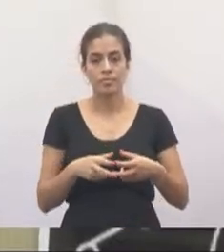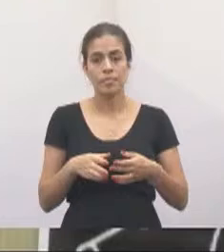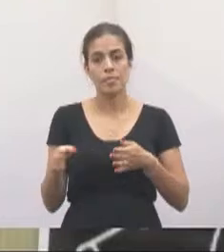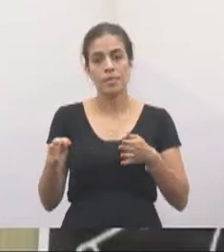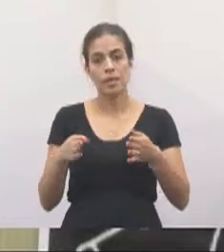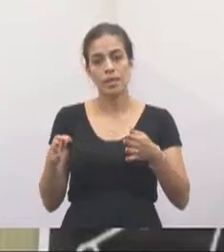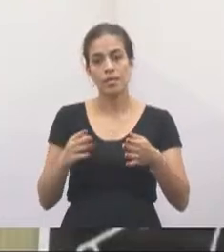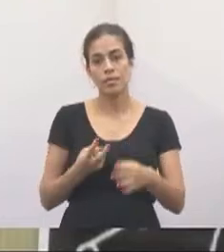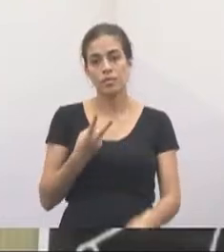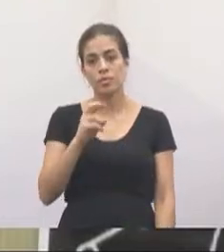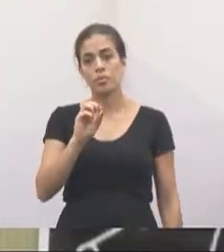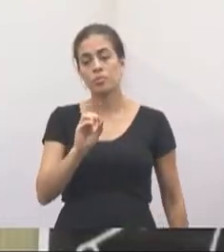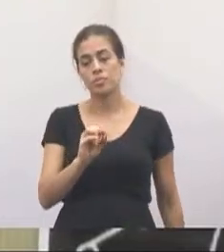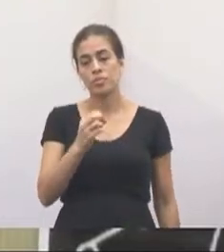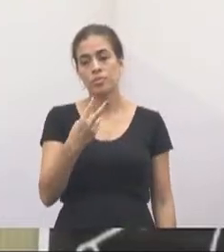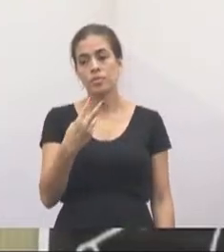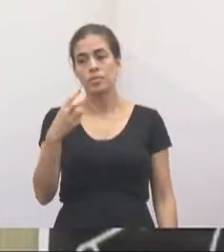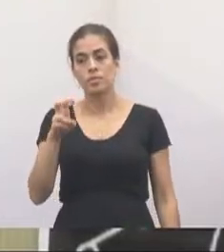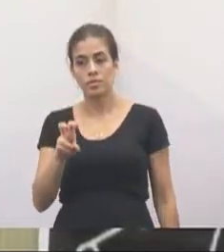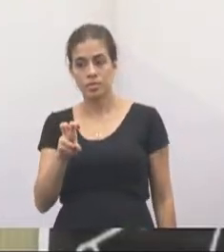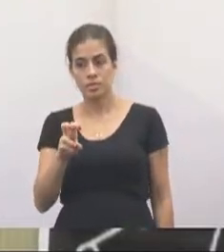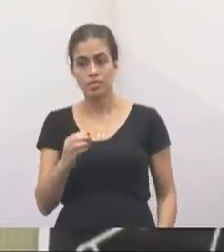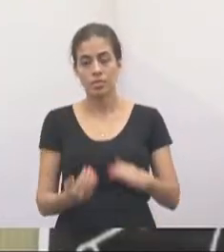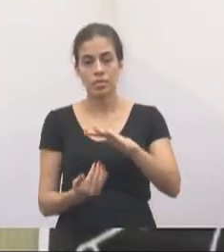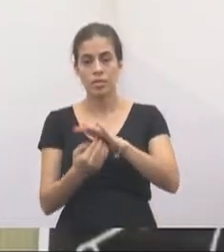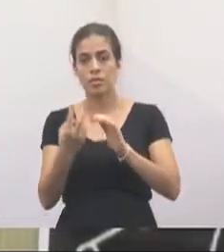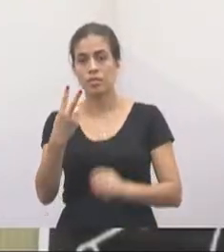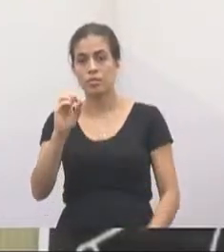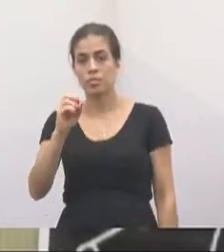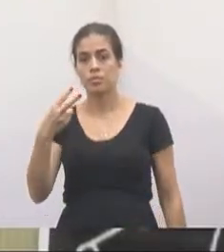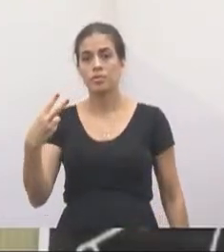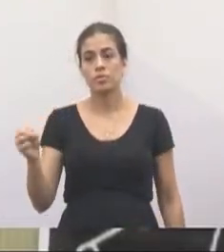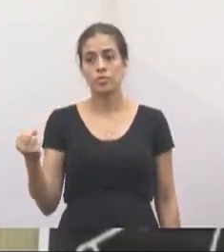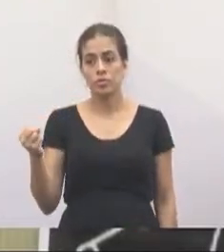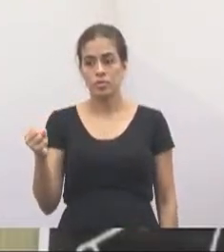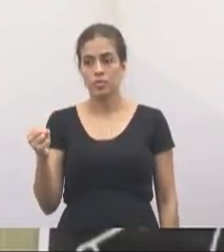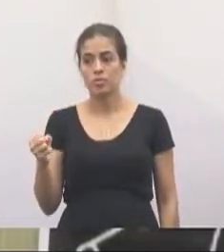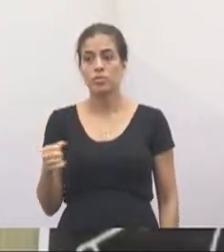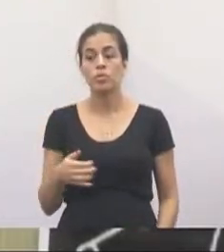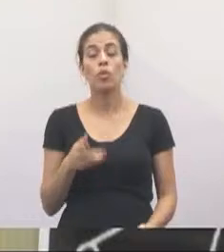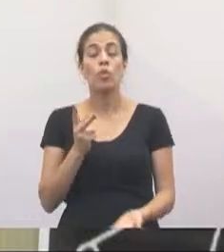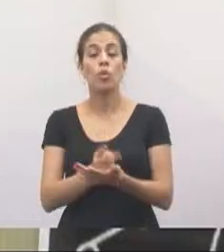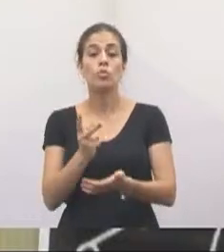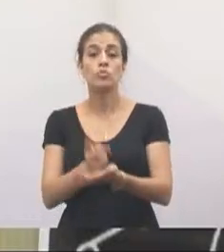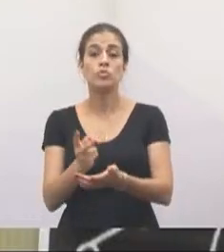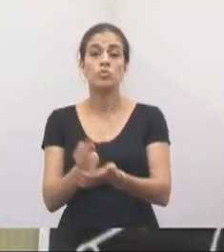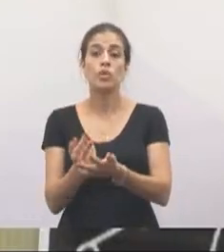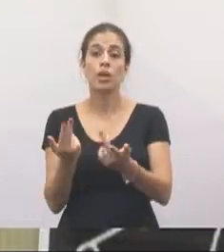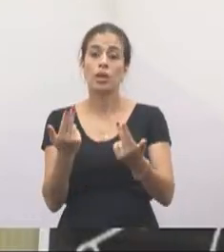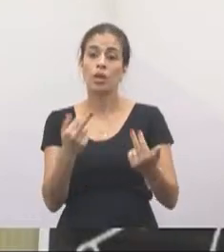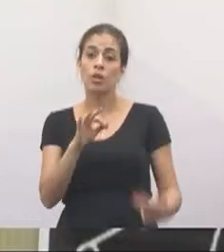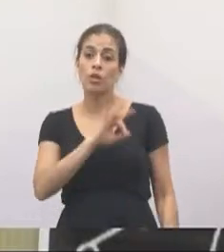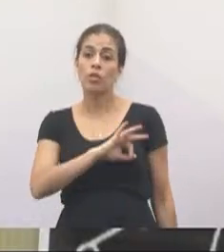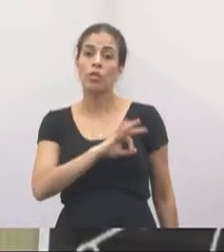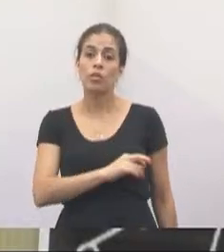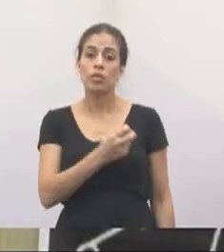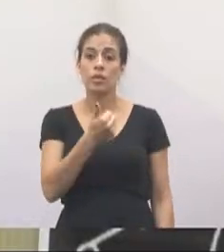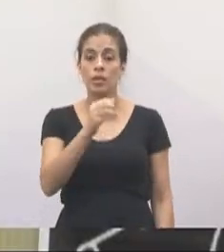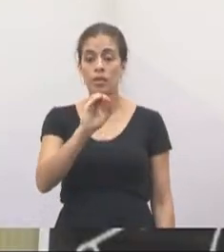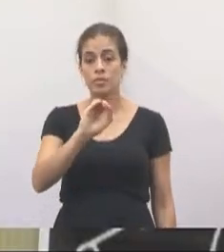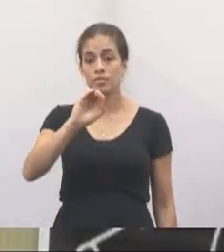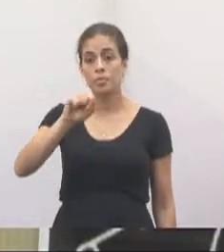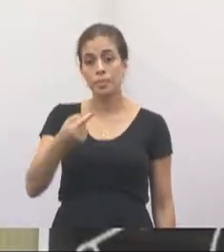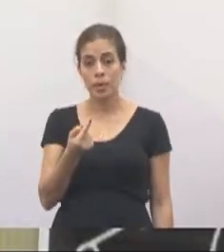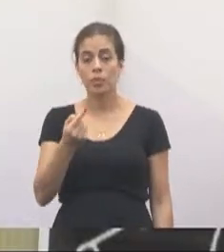2025 2028 será mantido no atual valor de R 10$ 10.044 mil